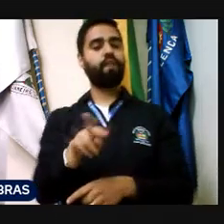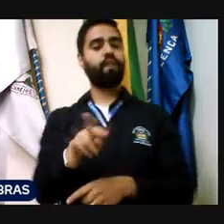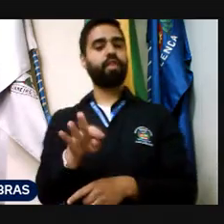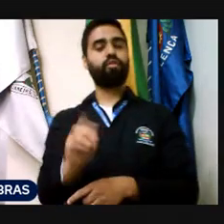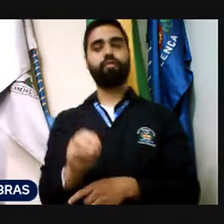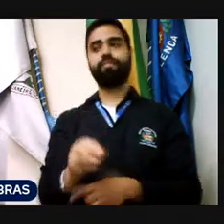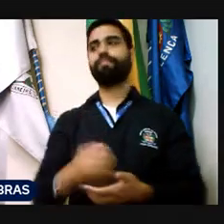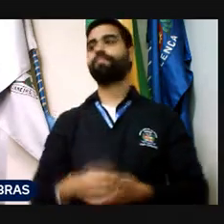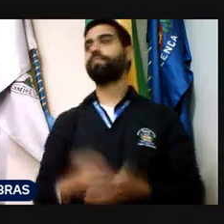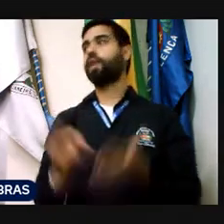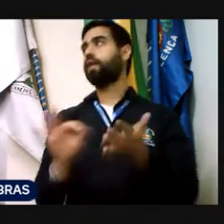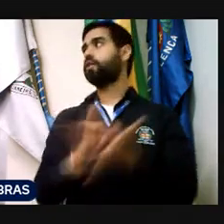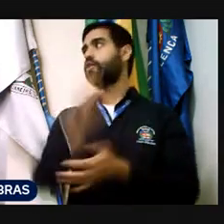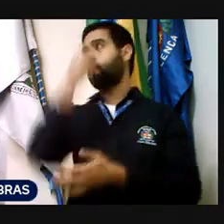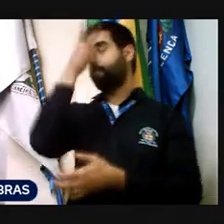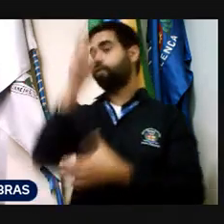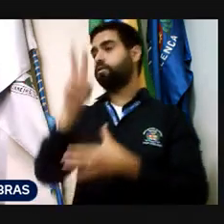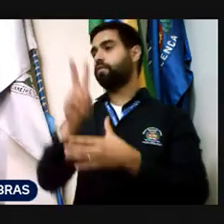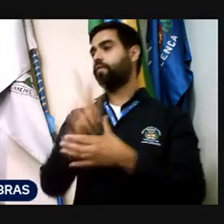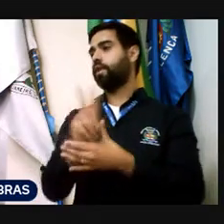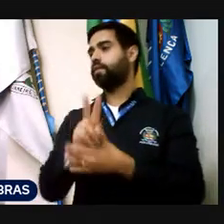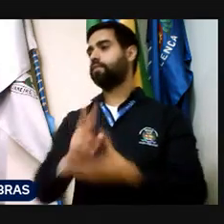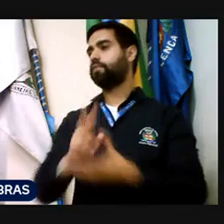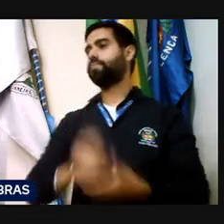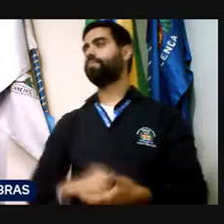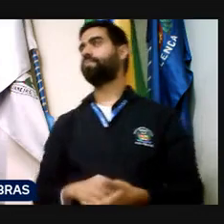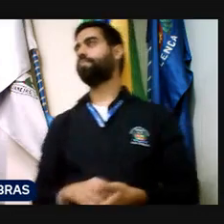Luiz Fernando Furtado da Graça, prefeito.